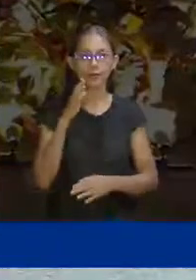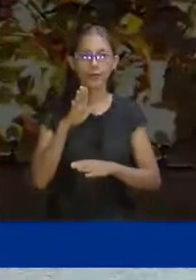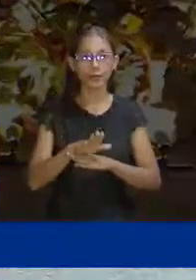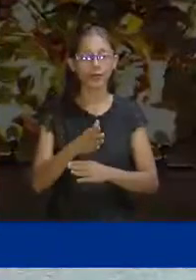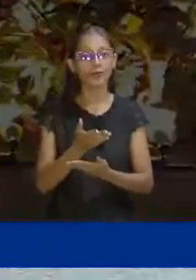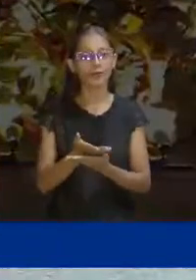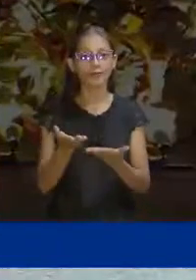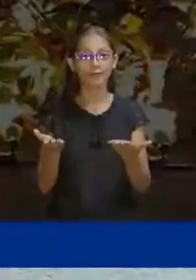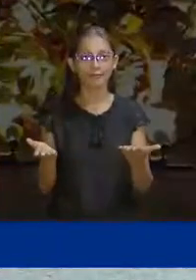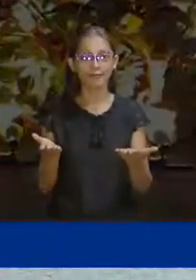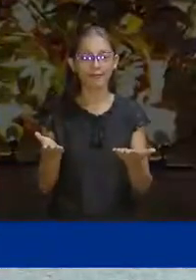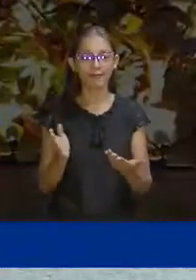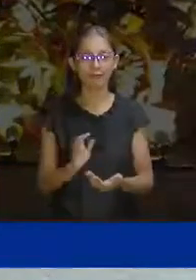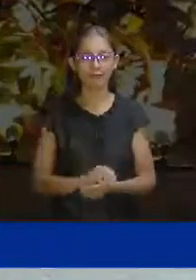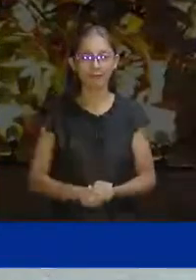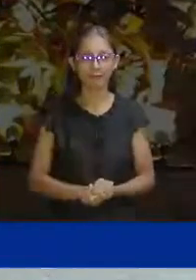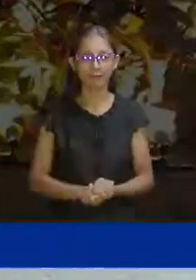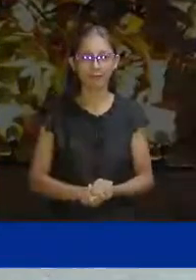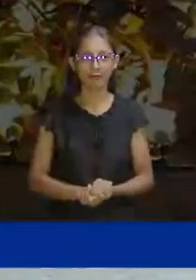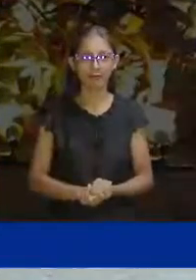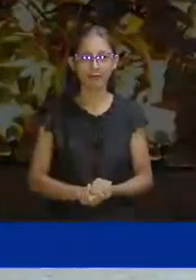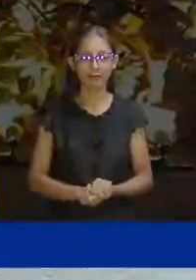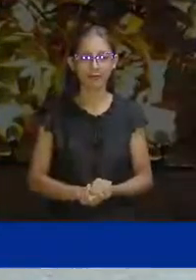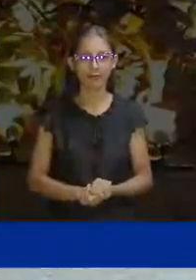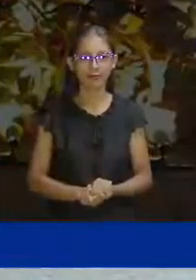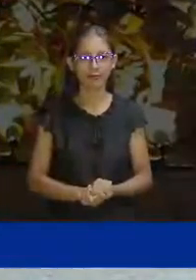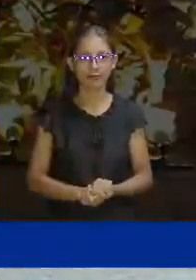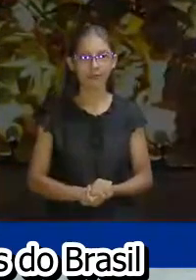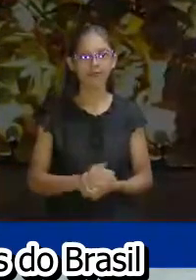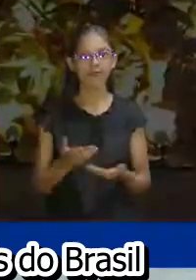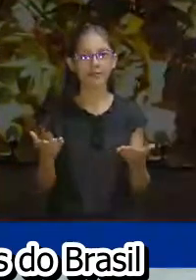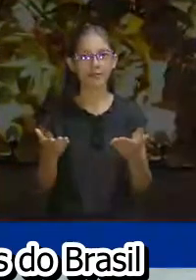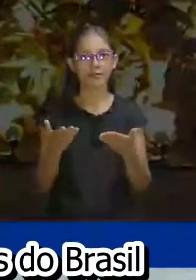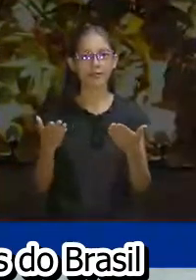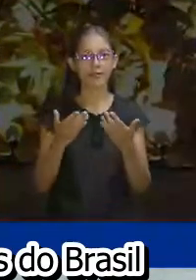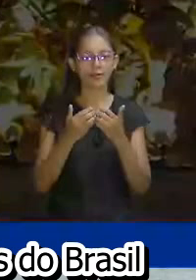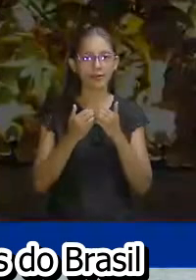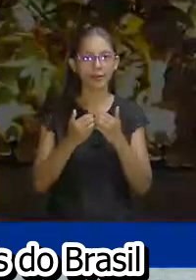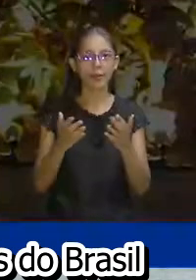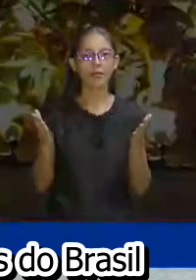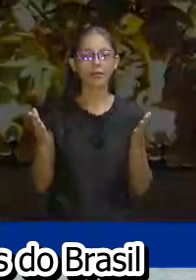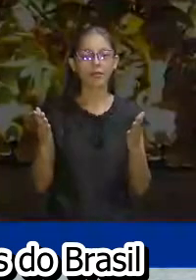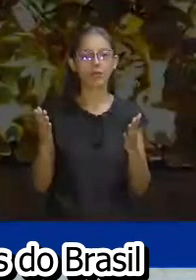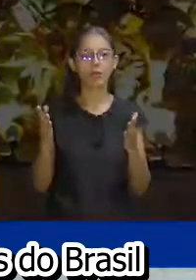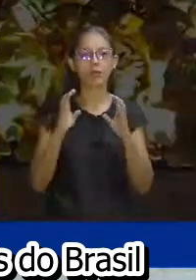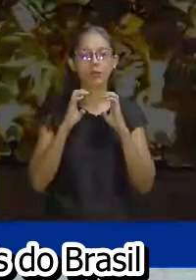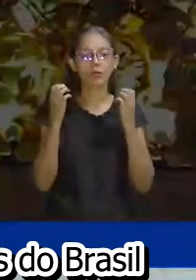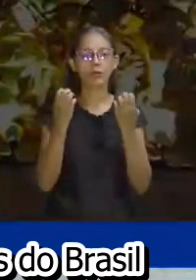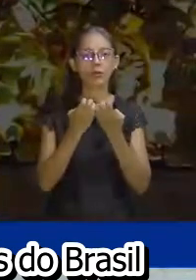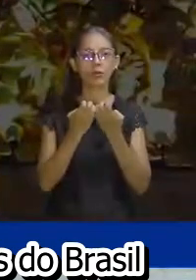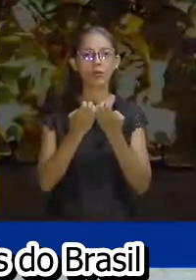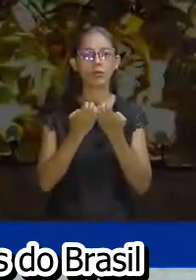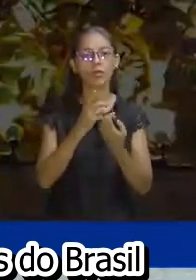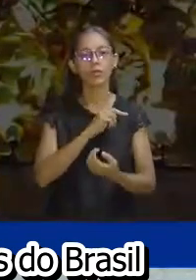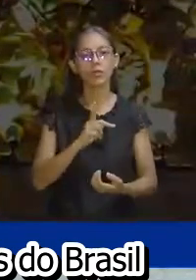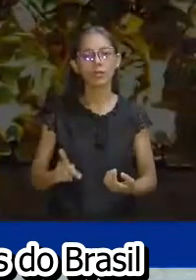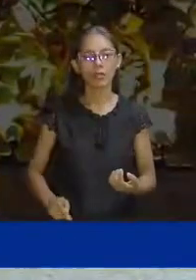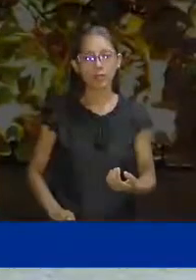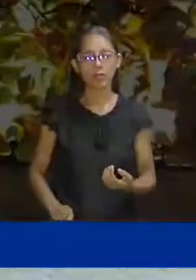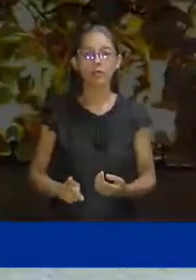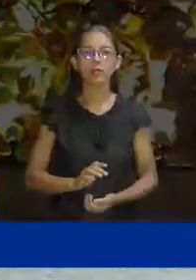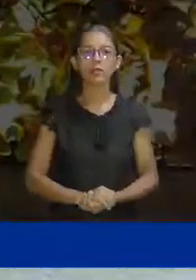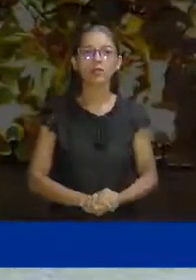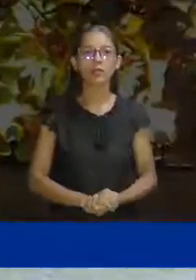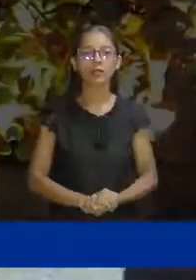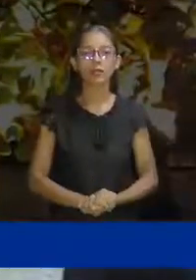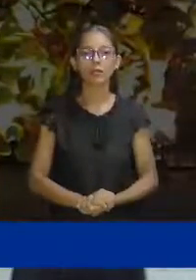Eu declaro aberto este encontro de presidentes de tribunais regionais eleitorais do Brasil, de